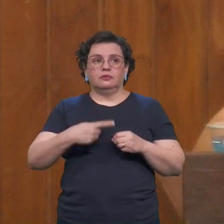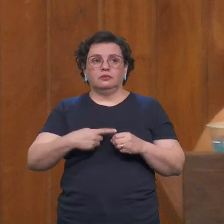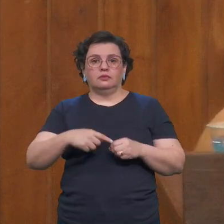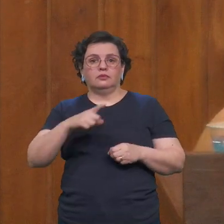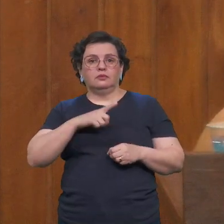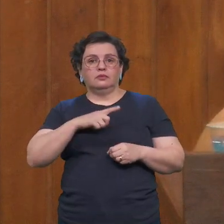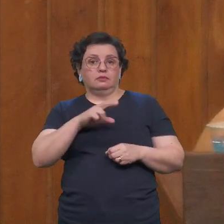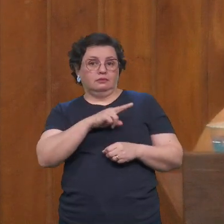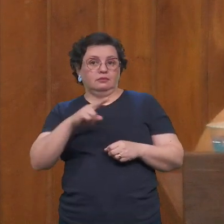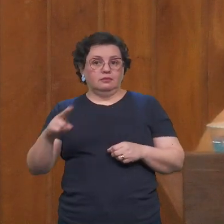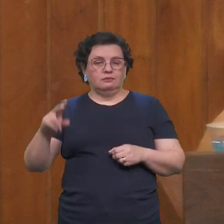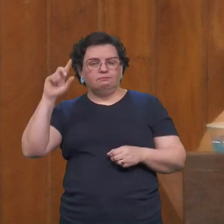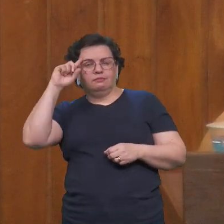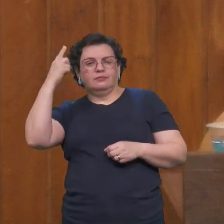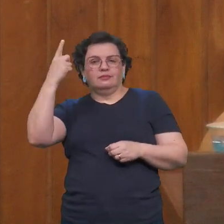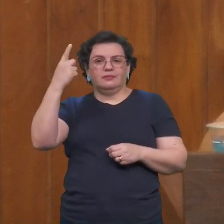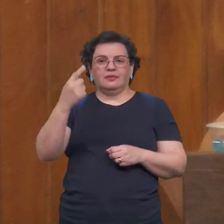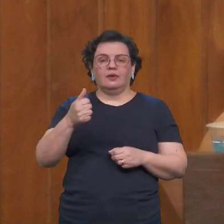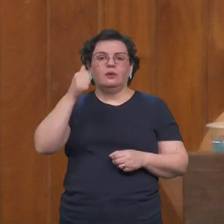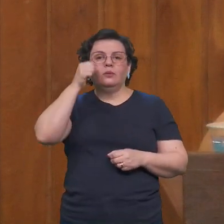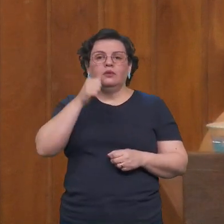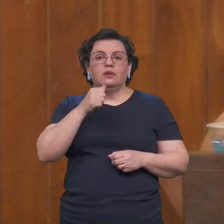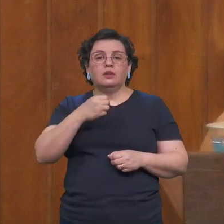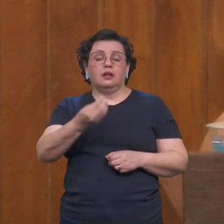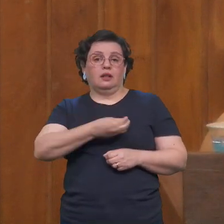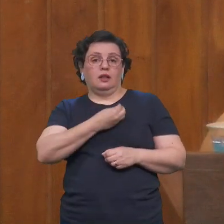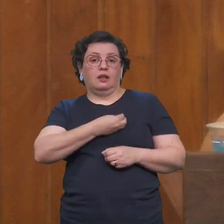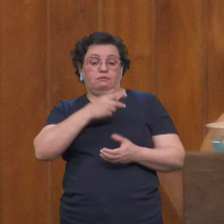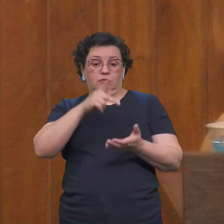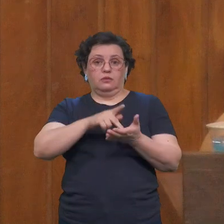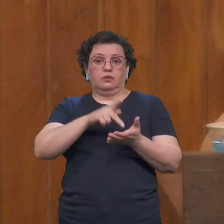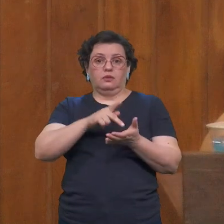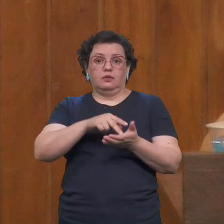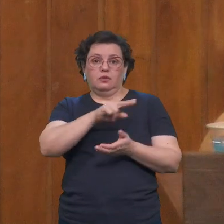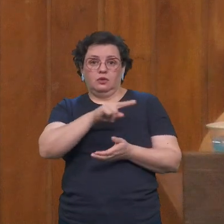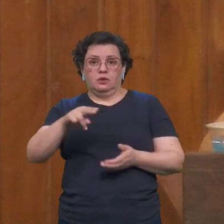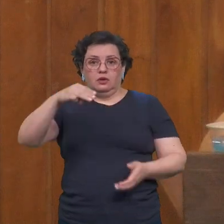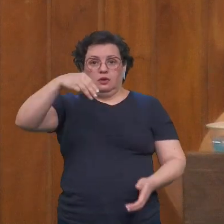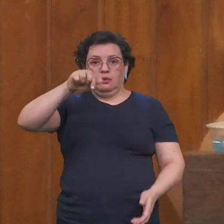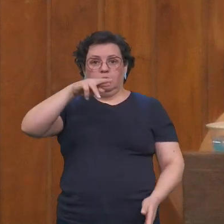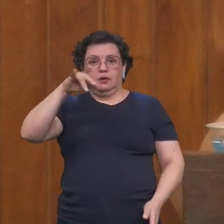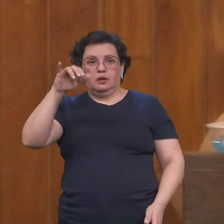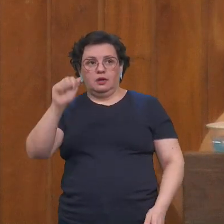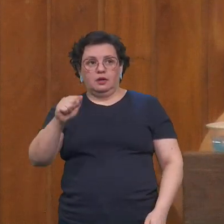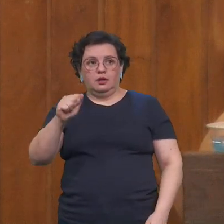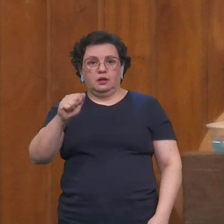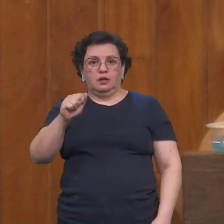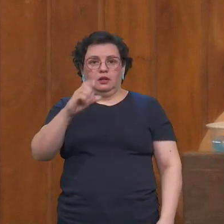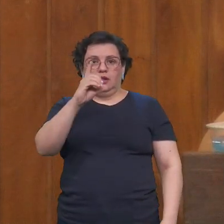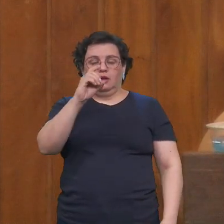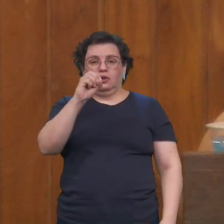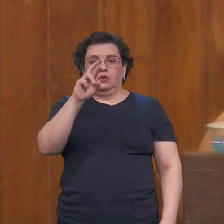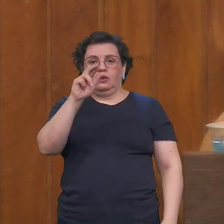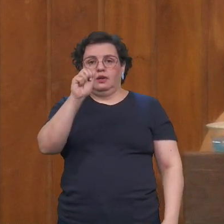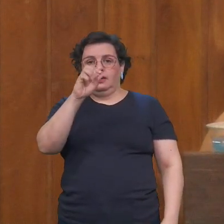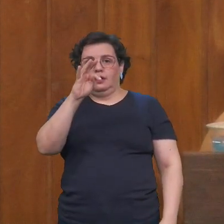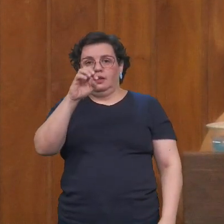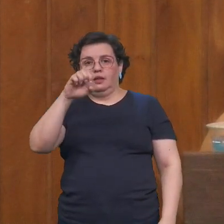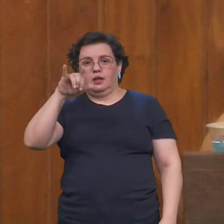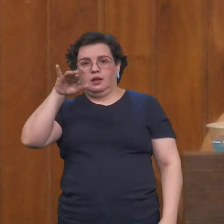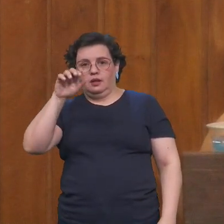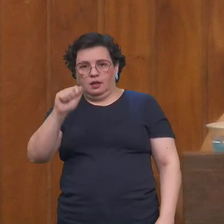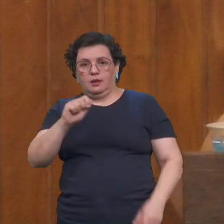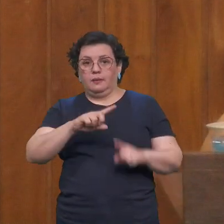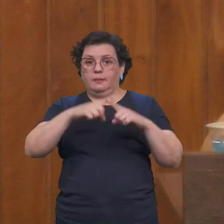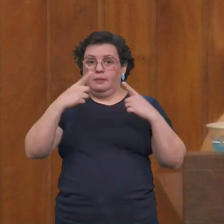numa mulher que da vida real, que se chamava Maria, Maria Doroteia, mas